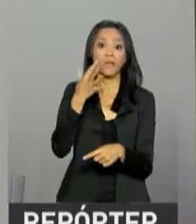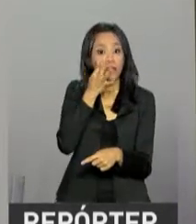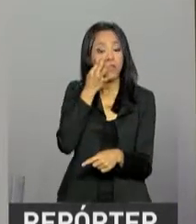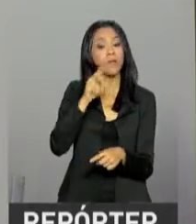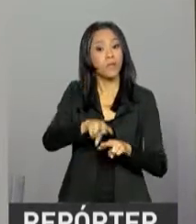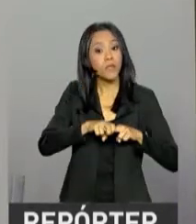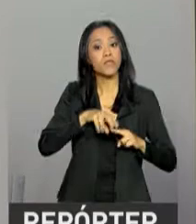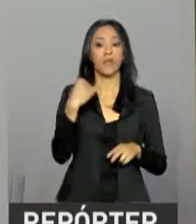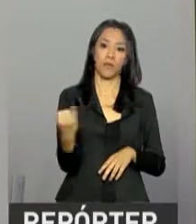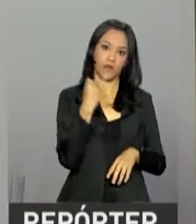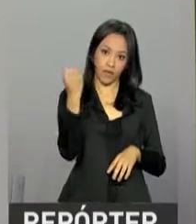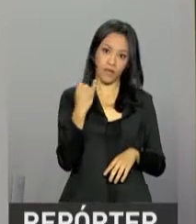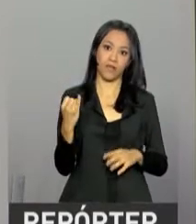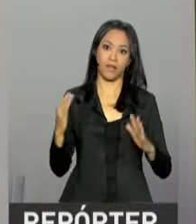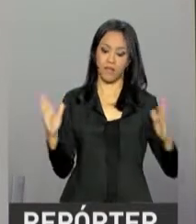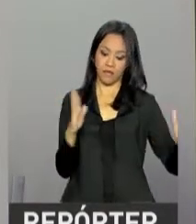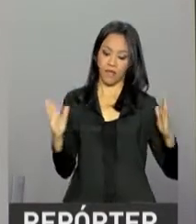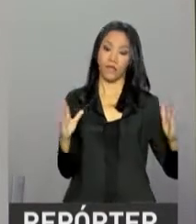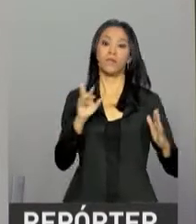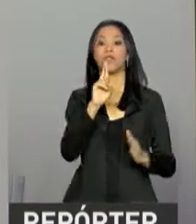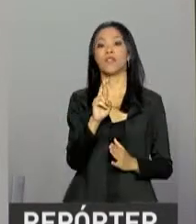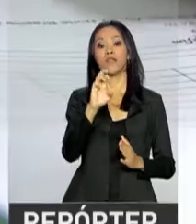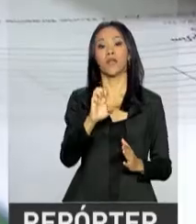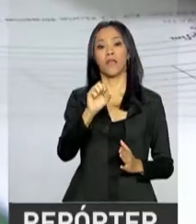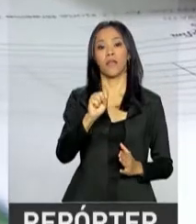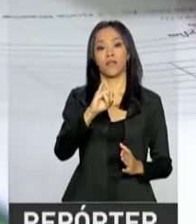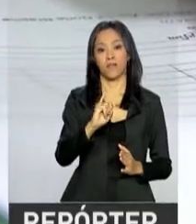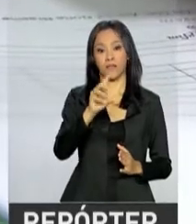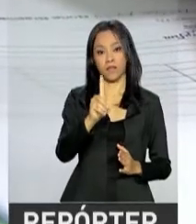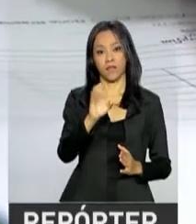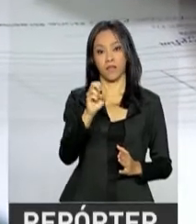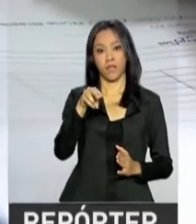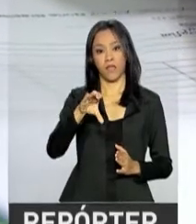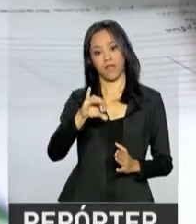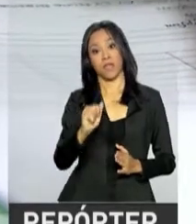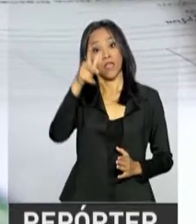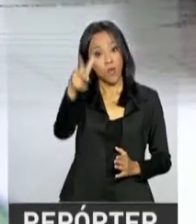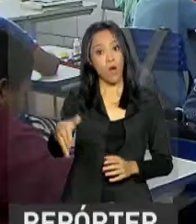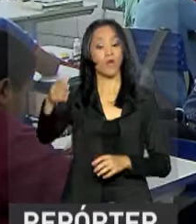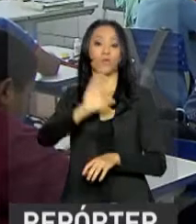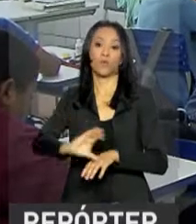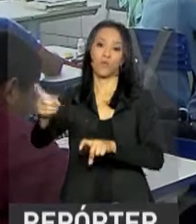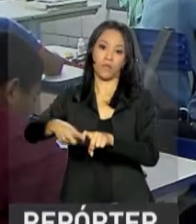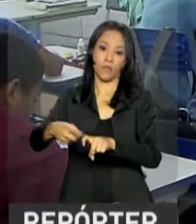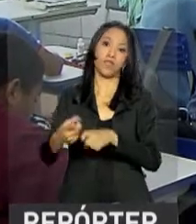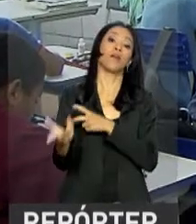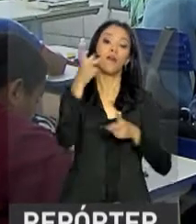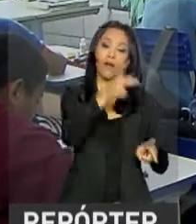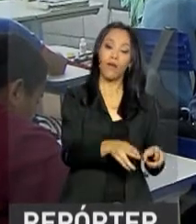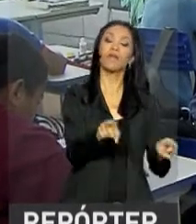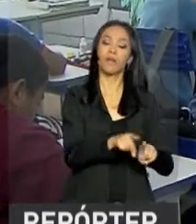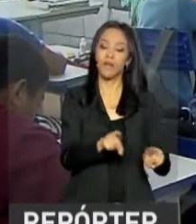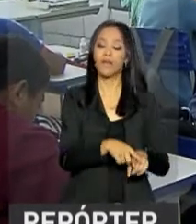residência que tem coisas que você só vê é na prática assim como é feito no curso de medicina agora os professores da educação básica